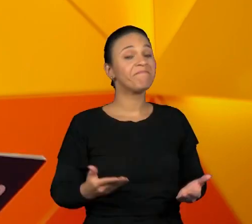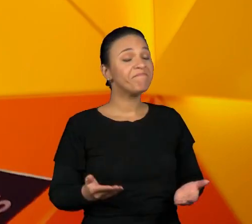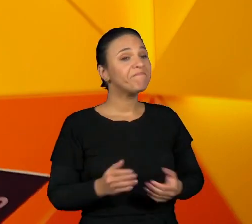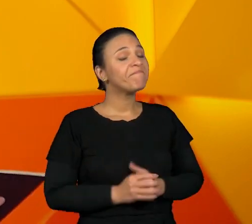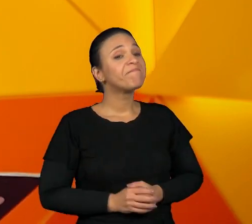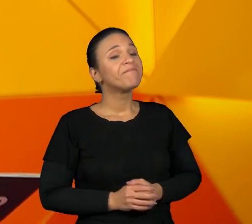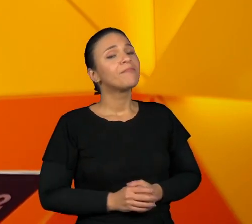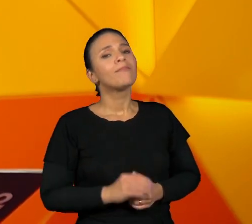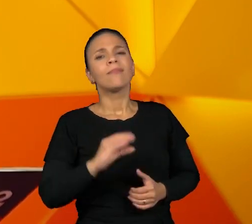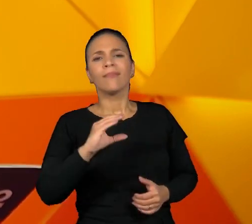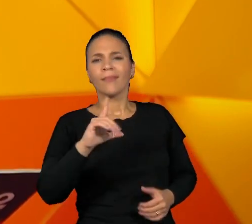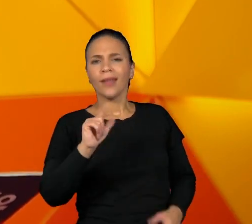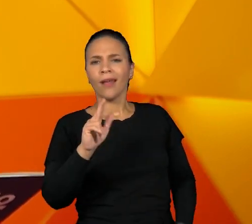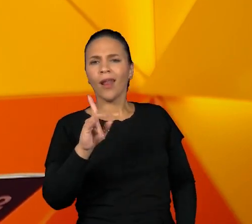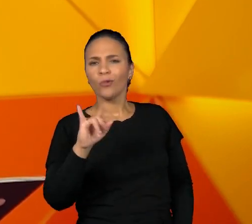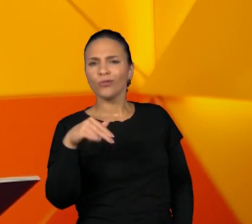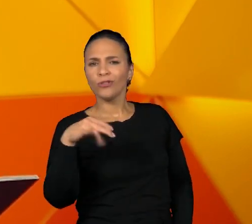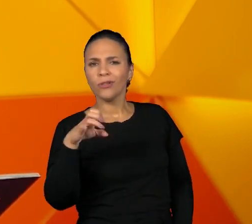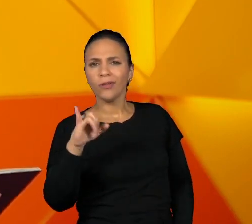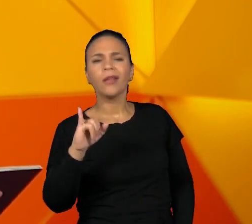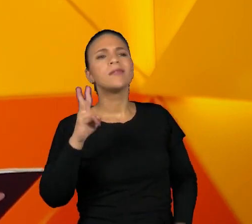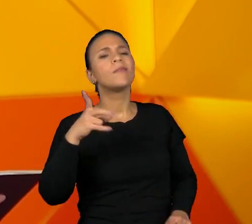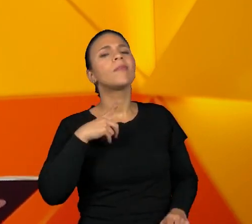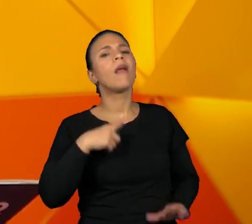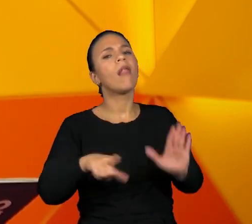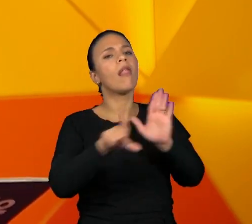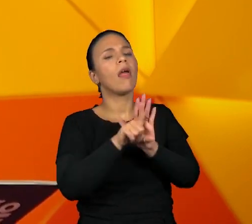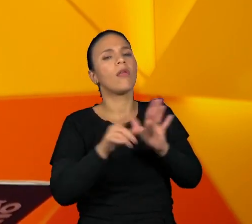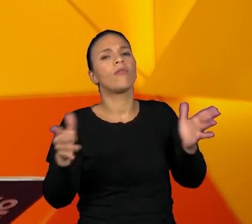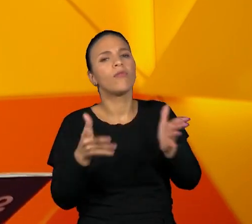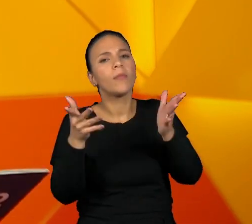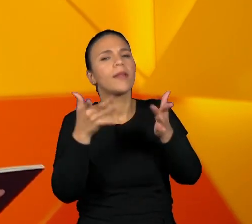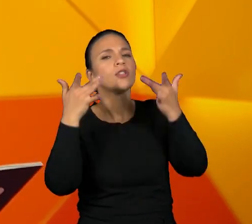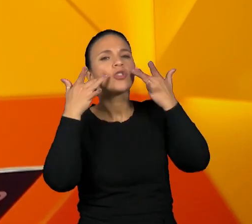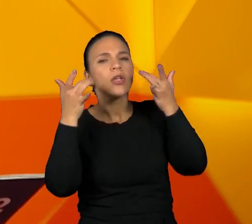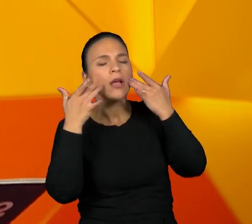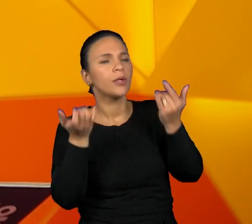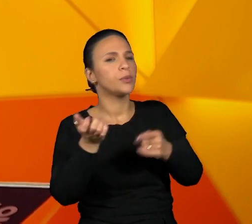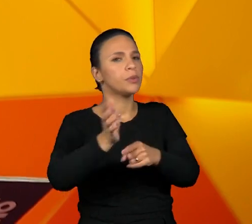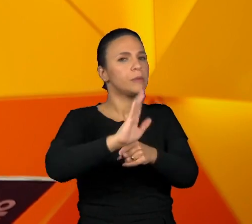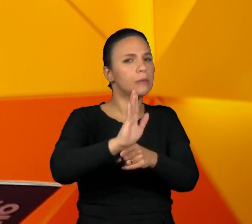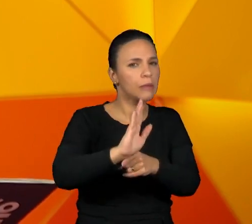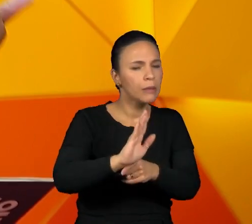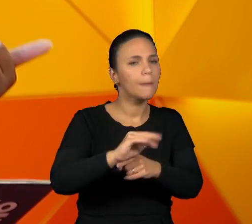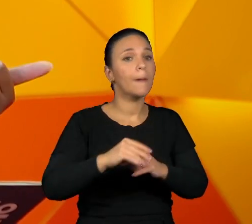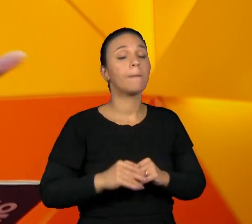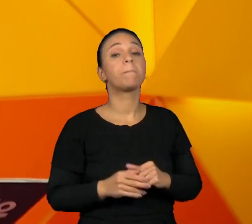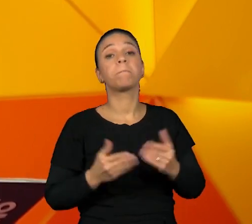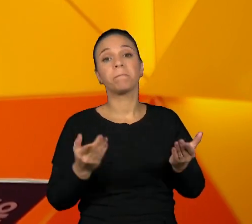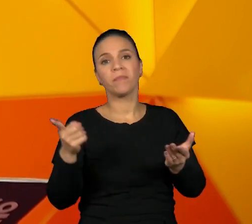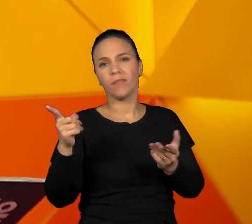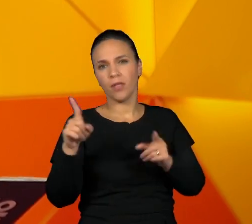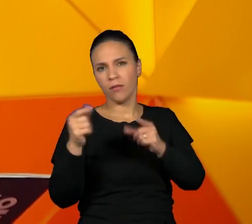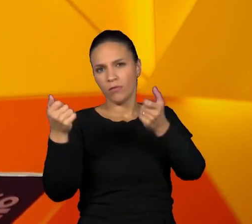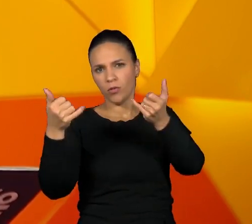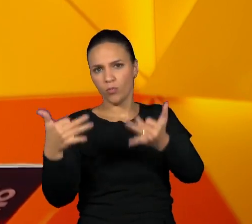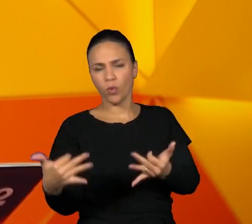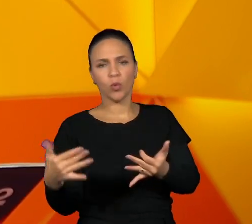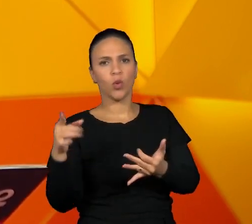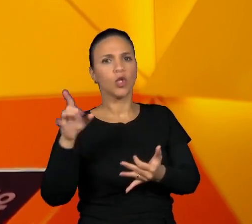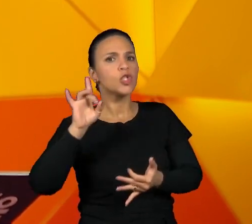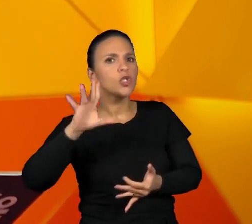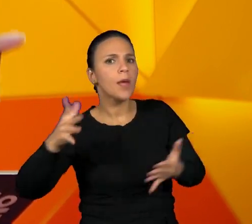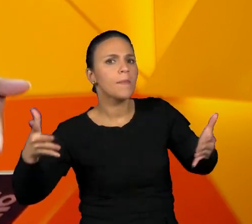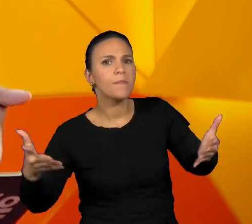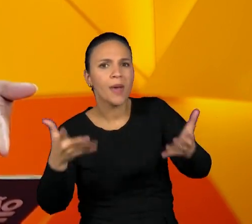Claudinei, a gente ouve sempre muito falar das leis de fomento relacionadas ao teatro, cinema. E a Liara falou ali que não é só